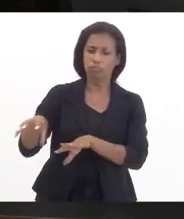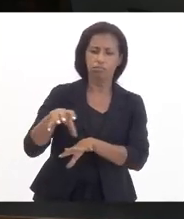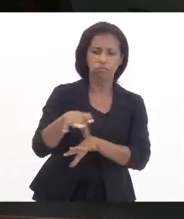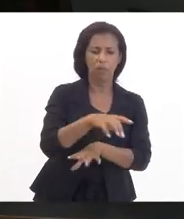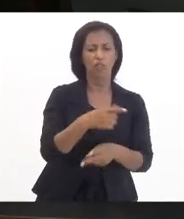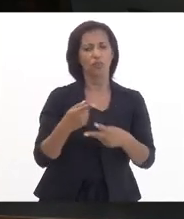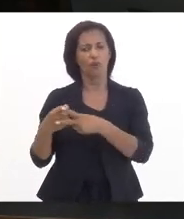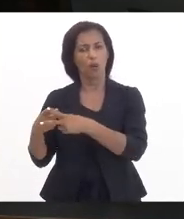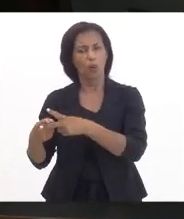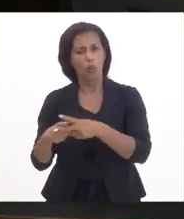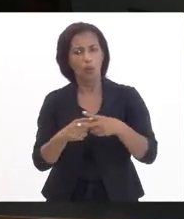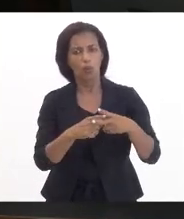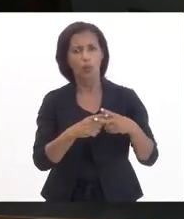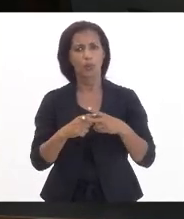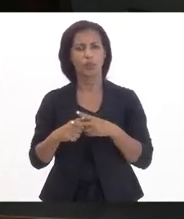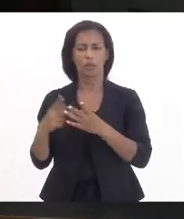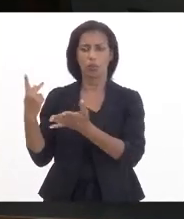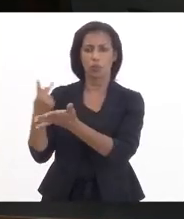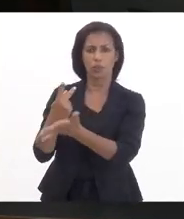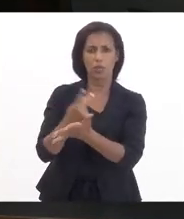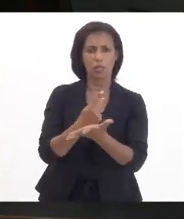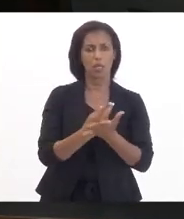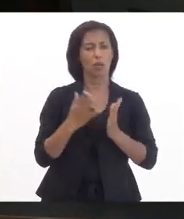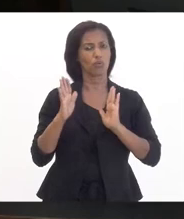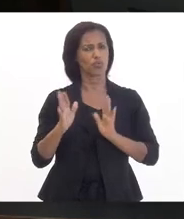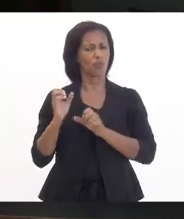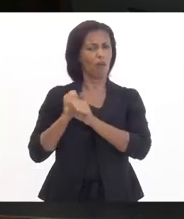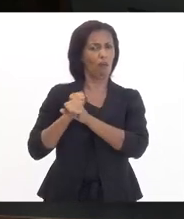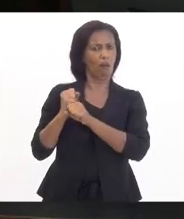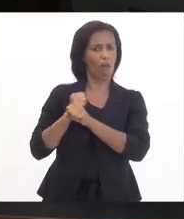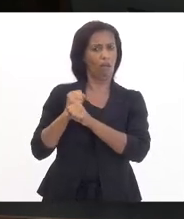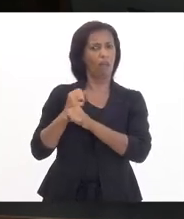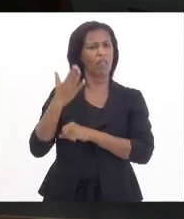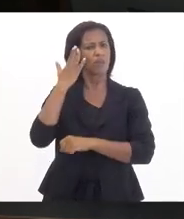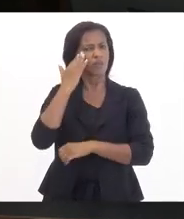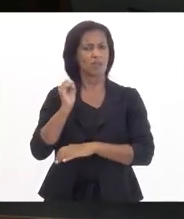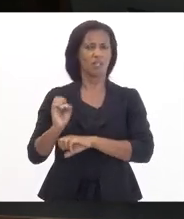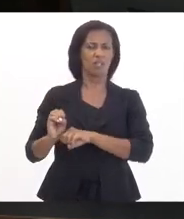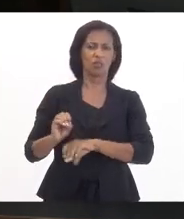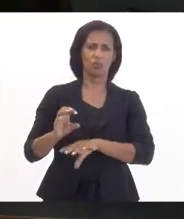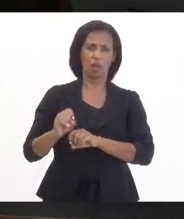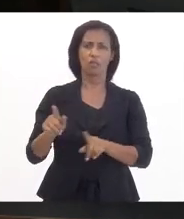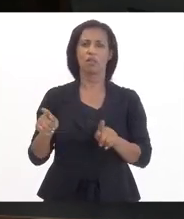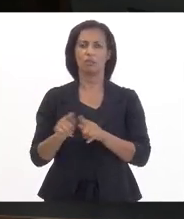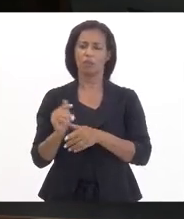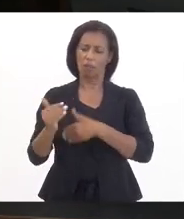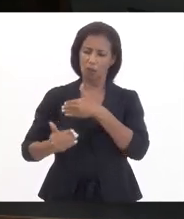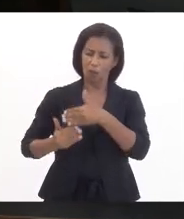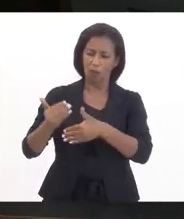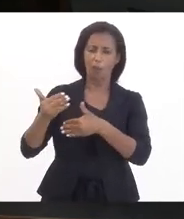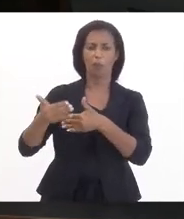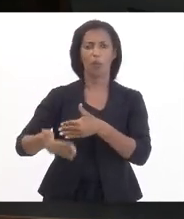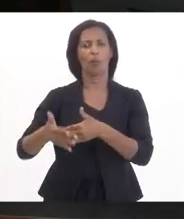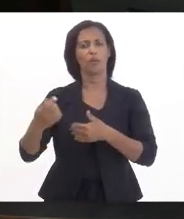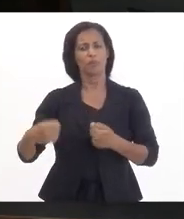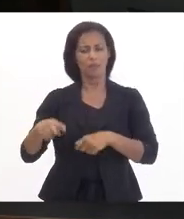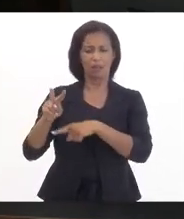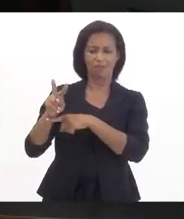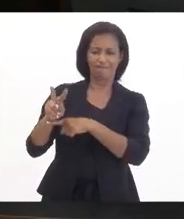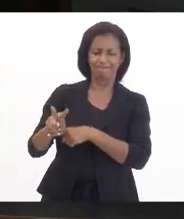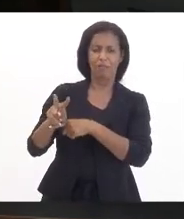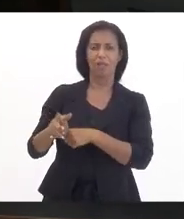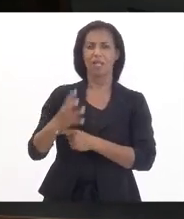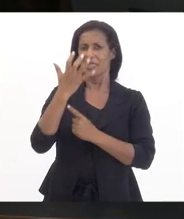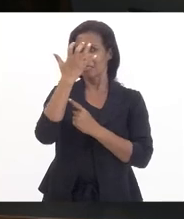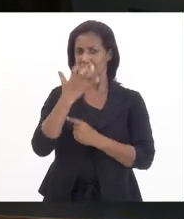vai corrigindo as injustiças que há tempo. Eu sei que a educação também é o próximo que a gente tem que dar uma olhada